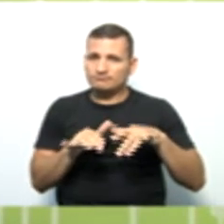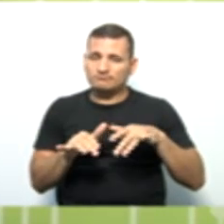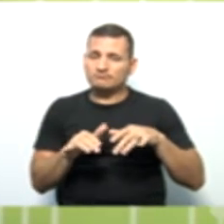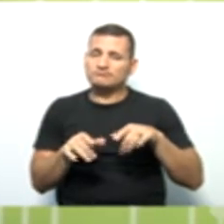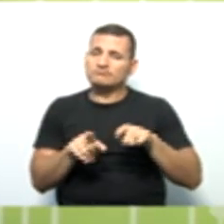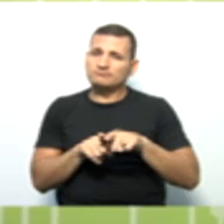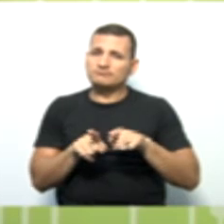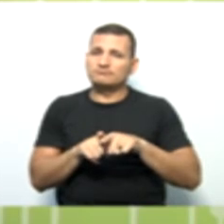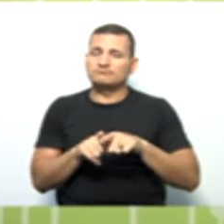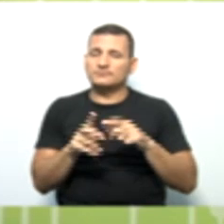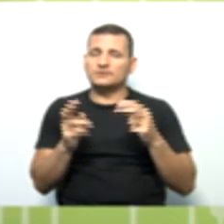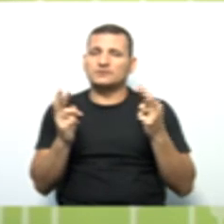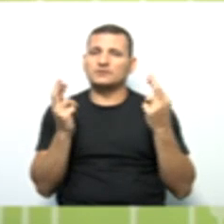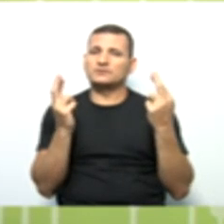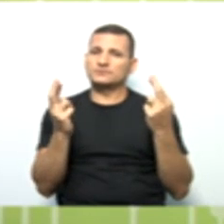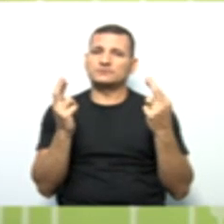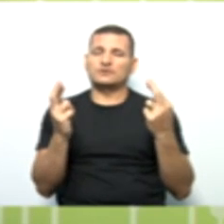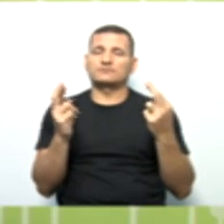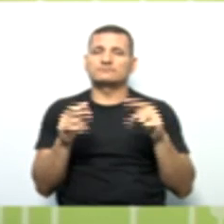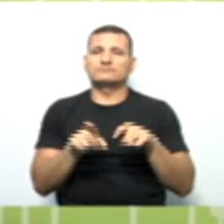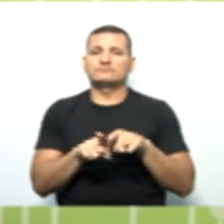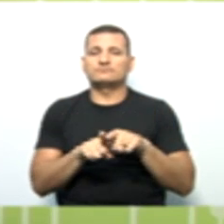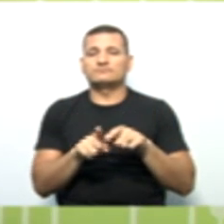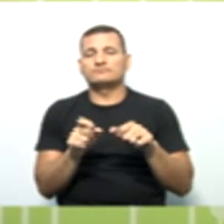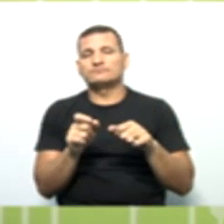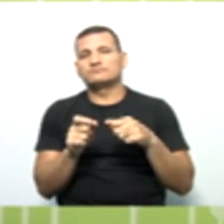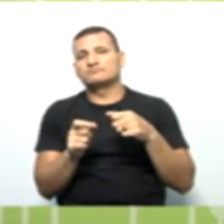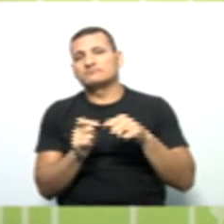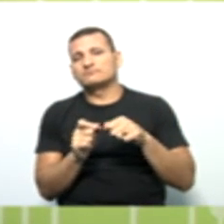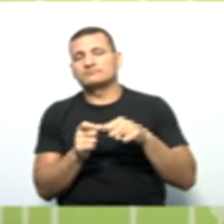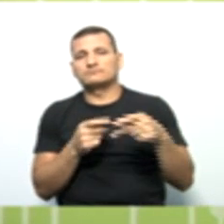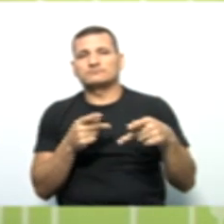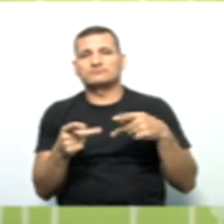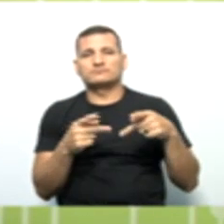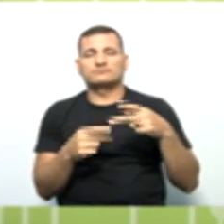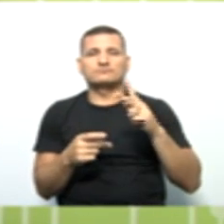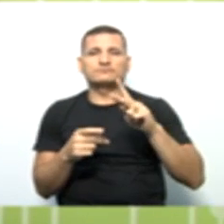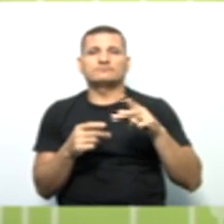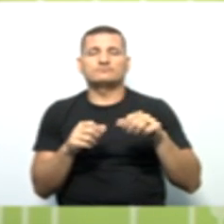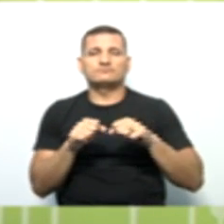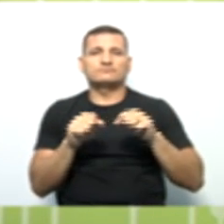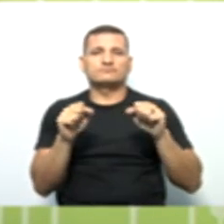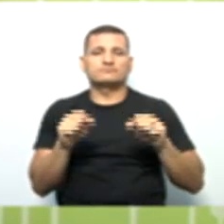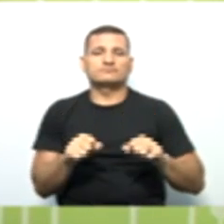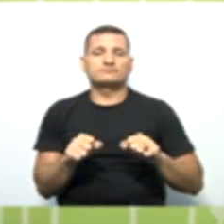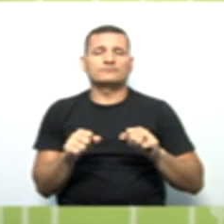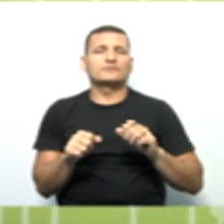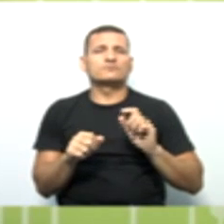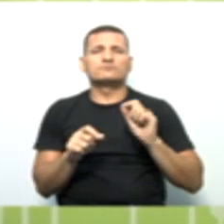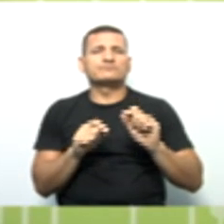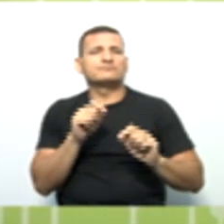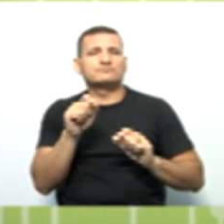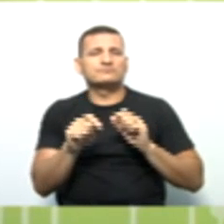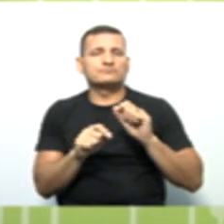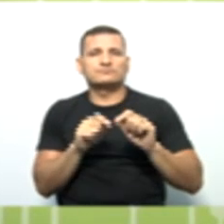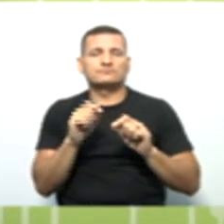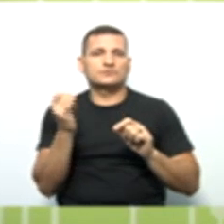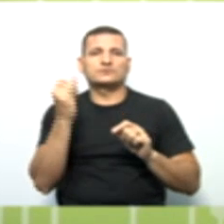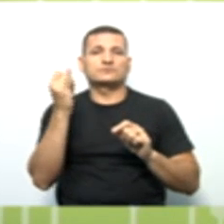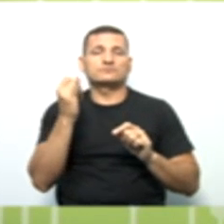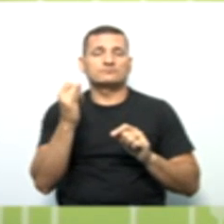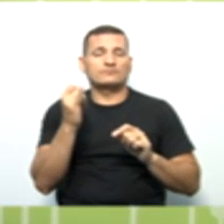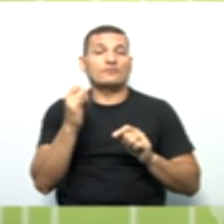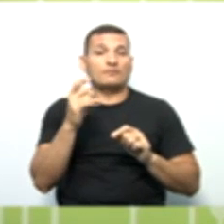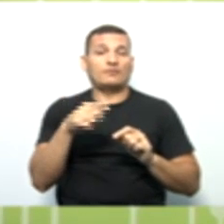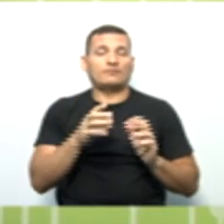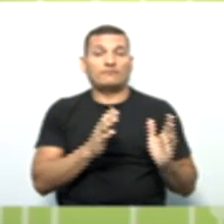seja responsável por estar realizando o projeto do seu sistema. Tá bom? O que é importante saber? Que é uma fase do processo